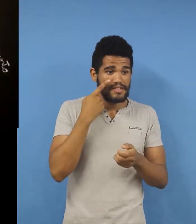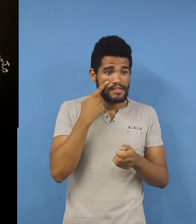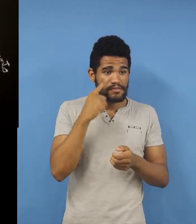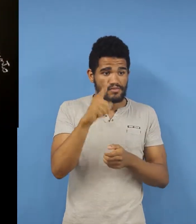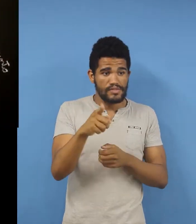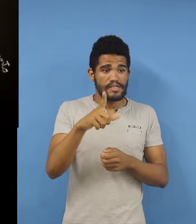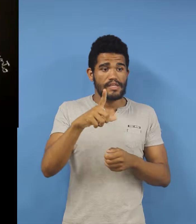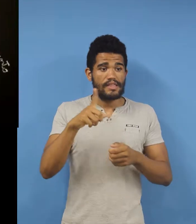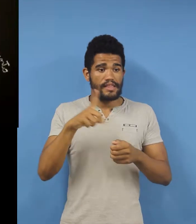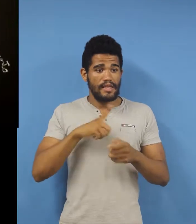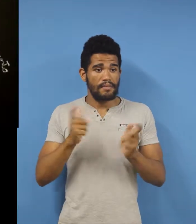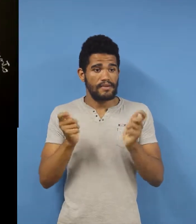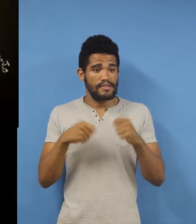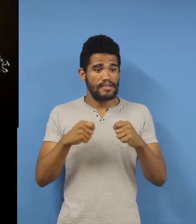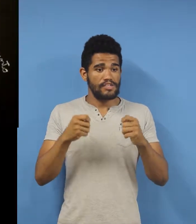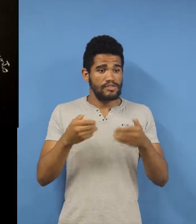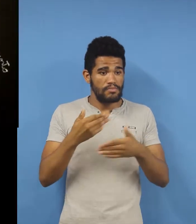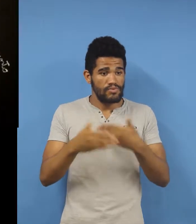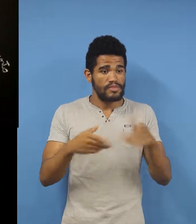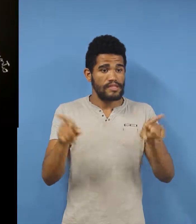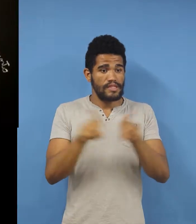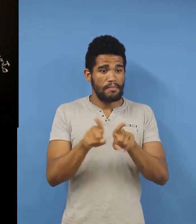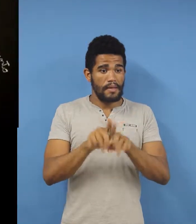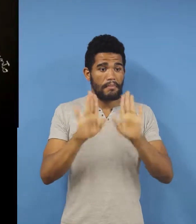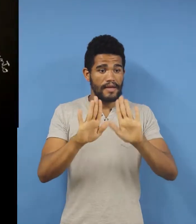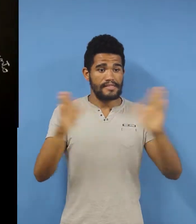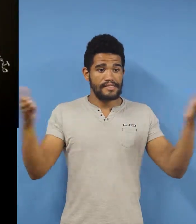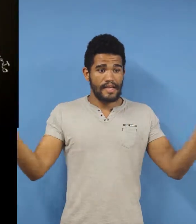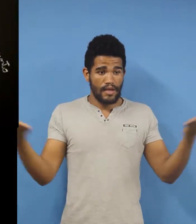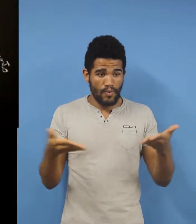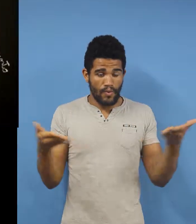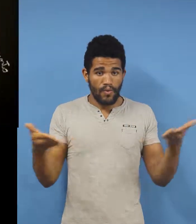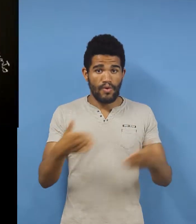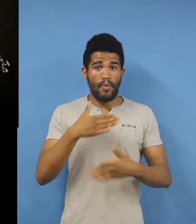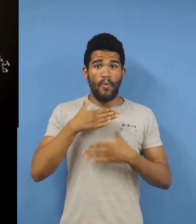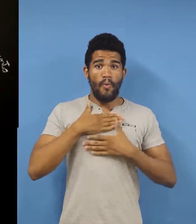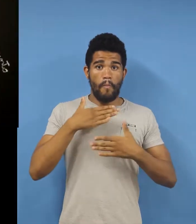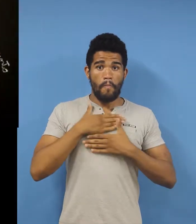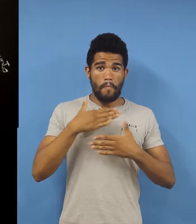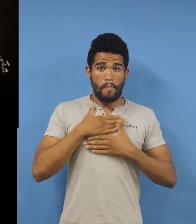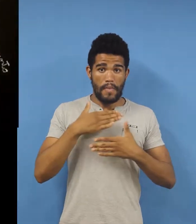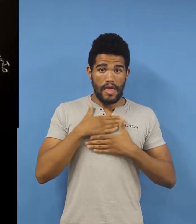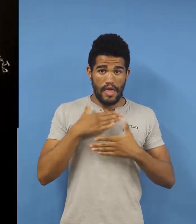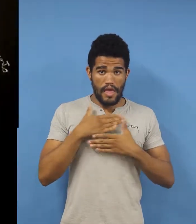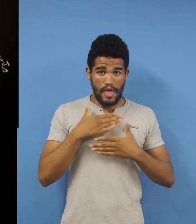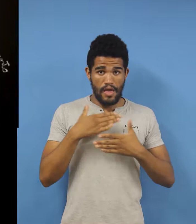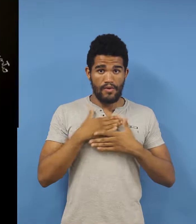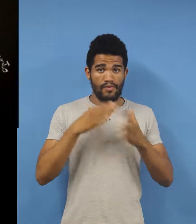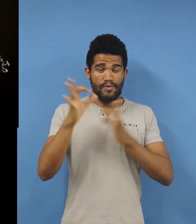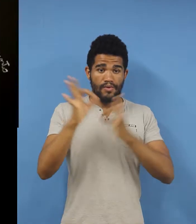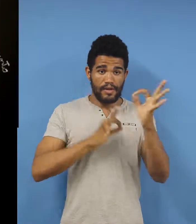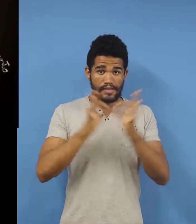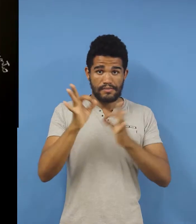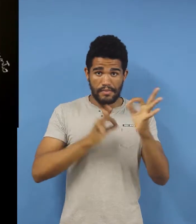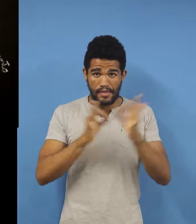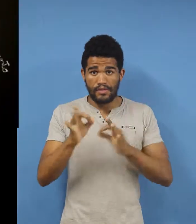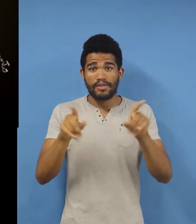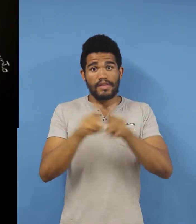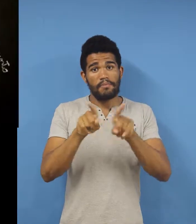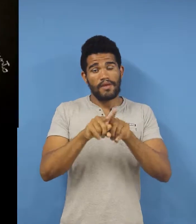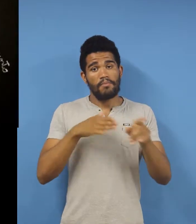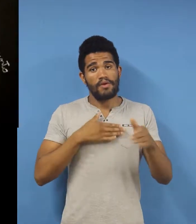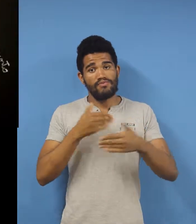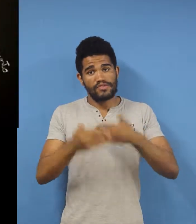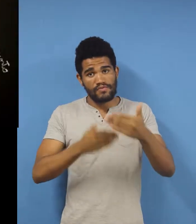desenvolver naquele parágrafo. É isso que eu quero que vocês enxerguem, para que vocês sejam capazes de produzir também. Mas agora nós vamos para